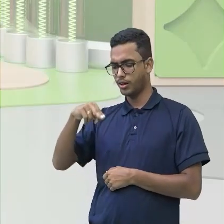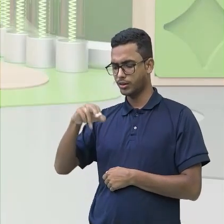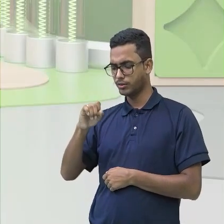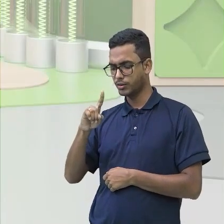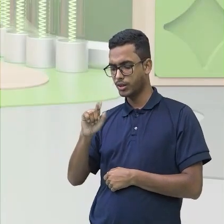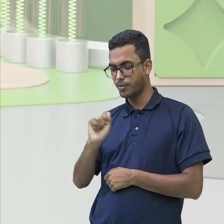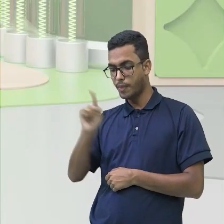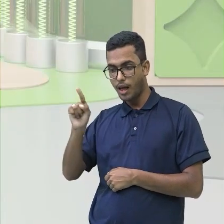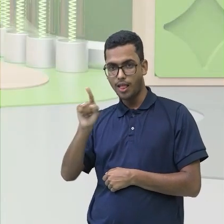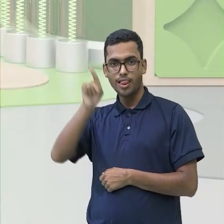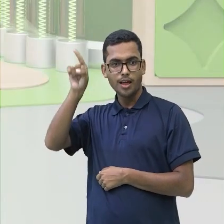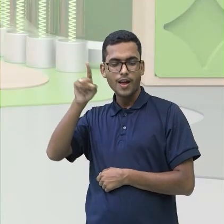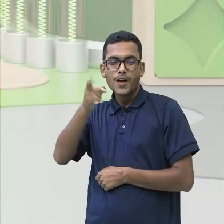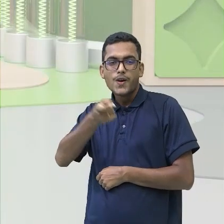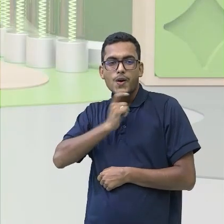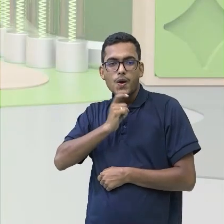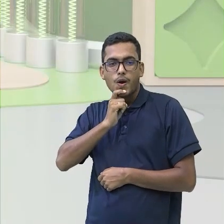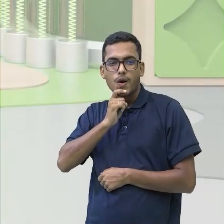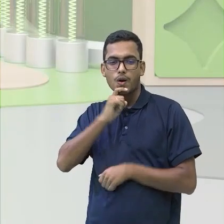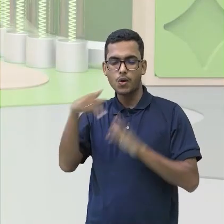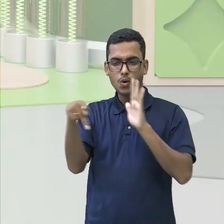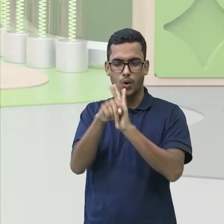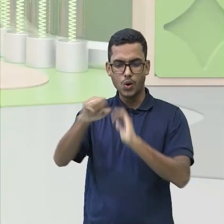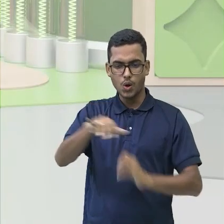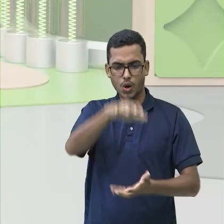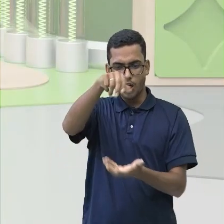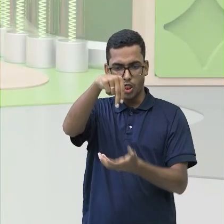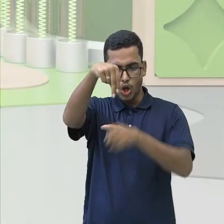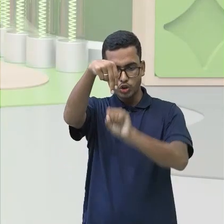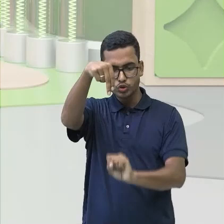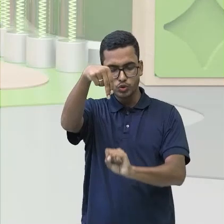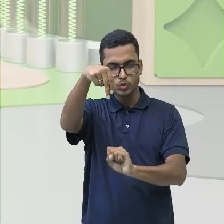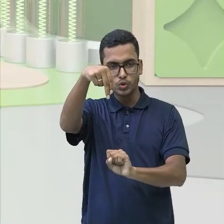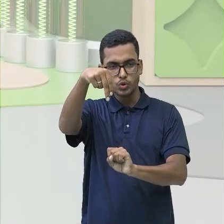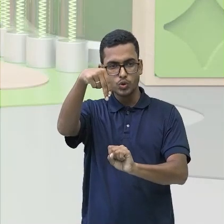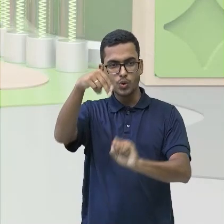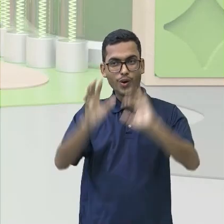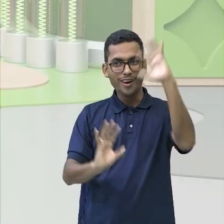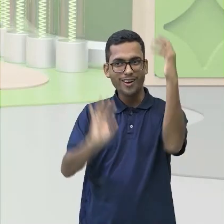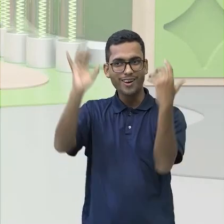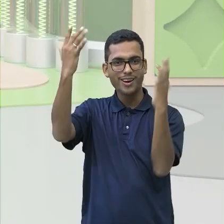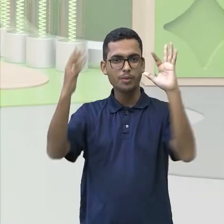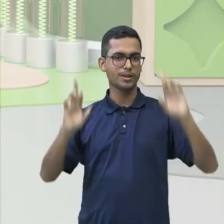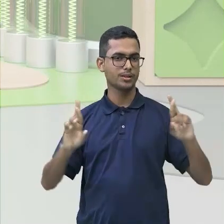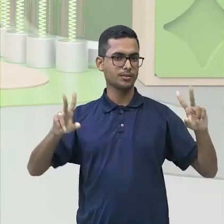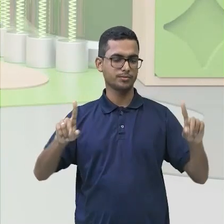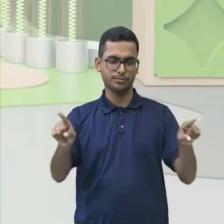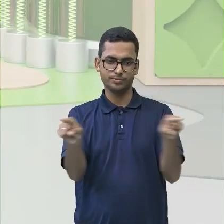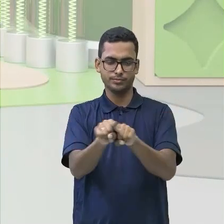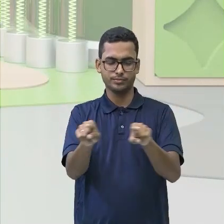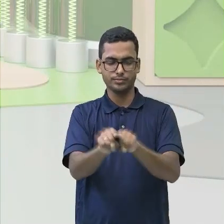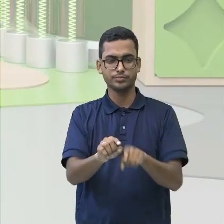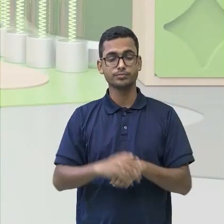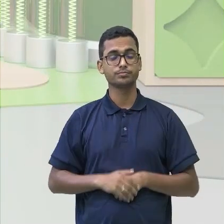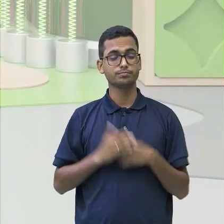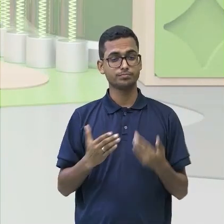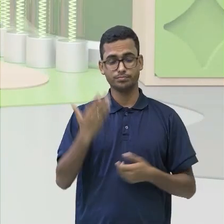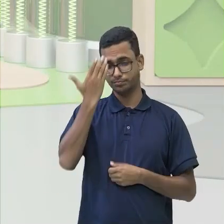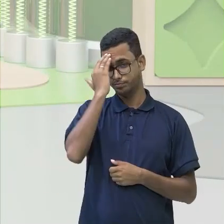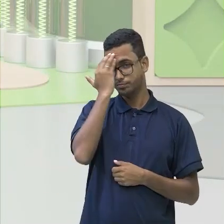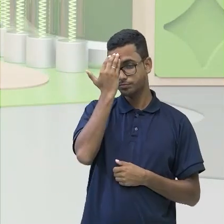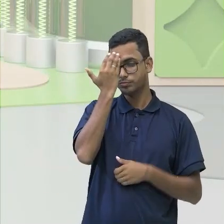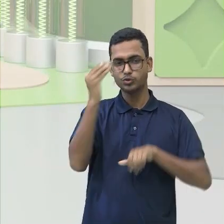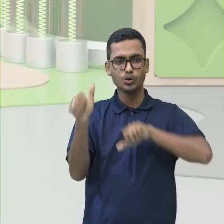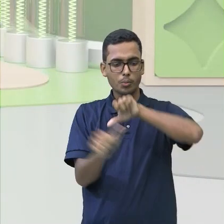Então não é ao mesmo tempo que ocorre o verão aqui e lá no hemisfério norte, né? Então a gente vai entender que essas estações elas